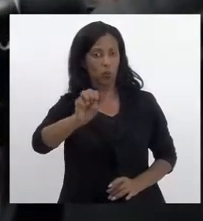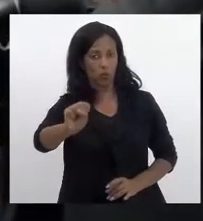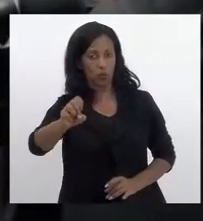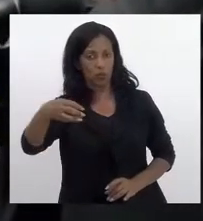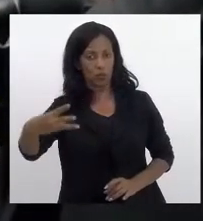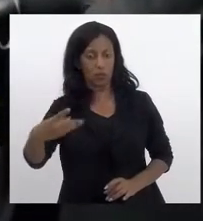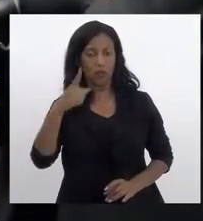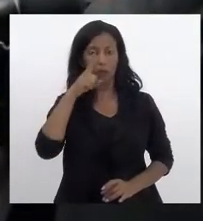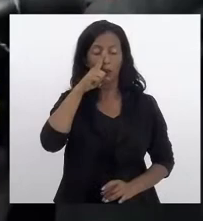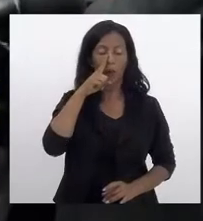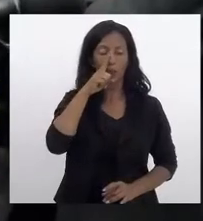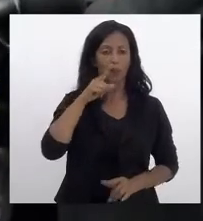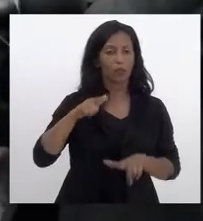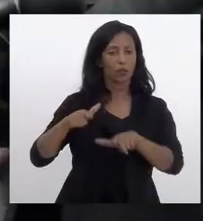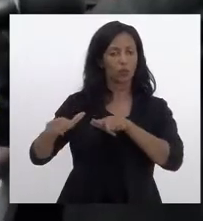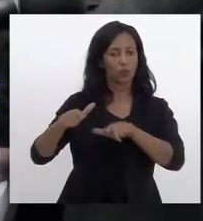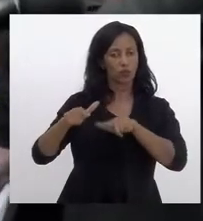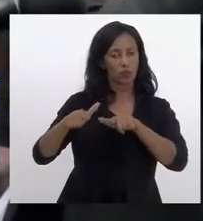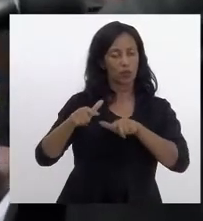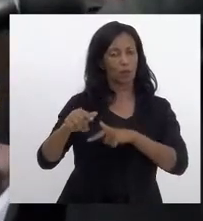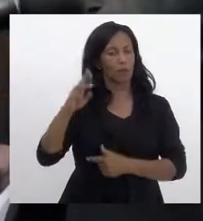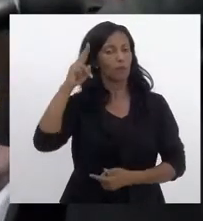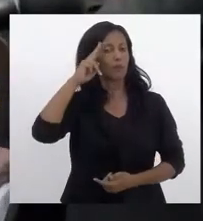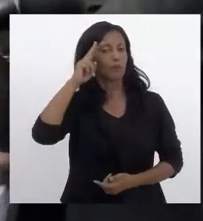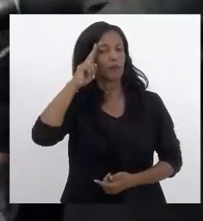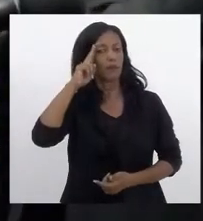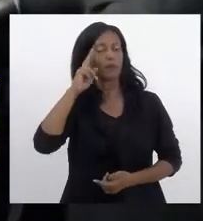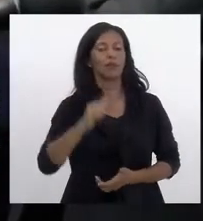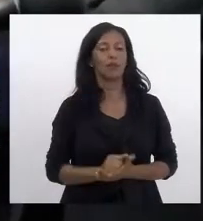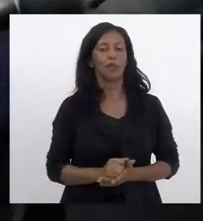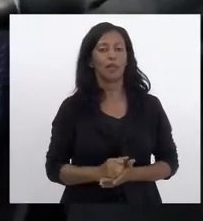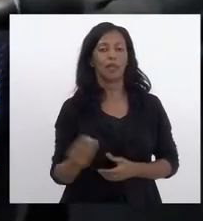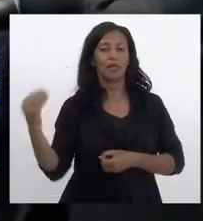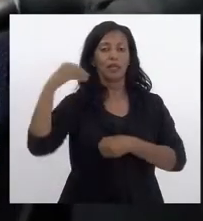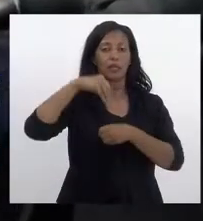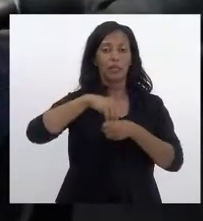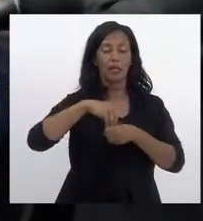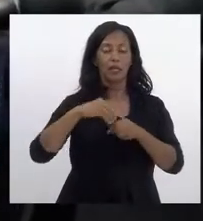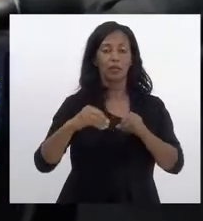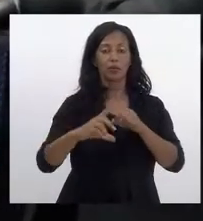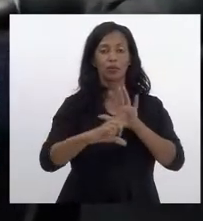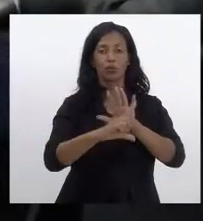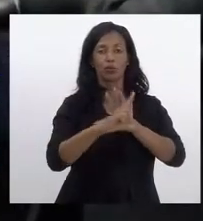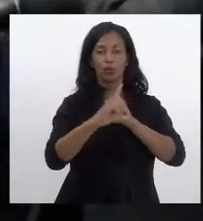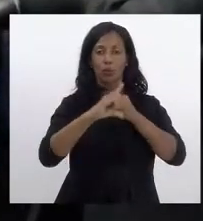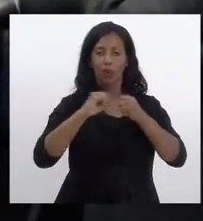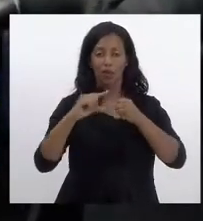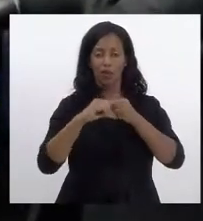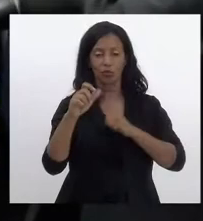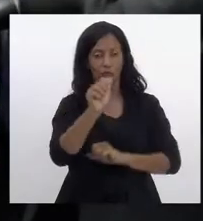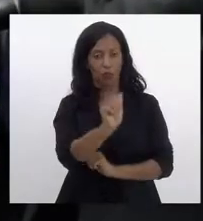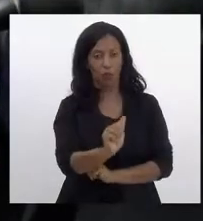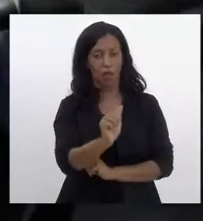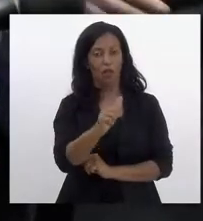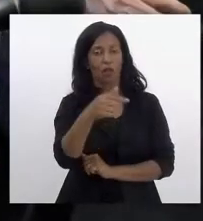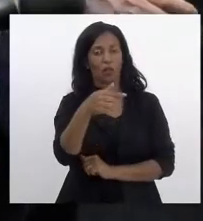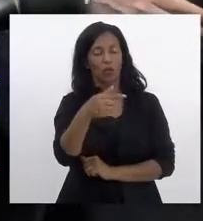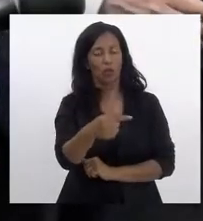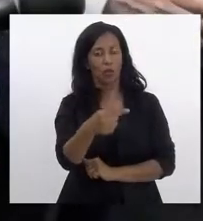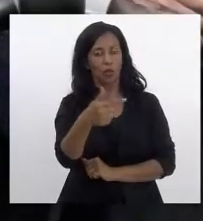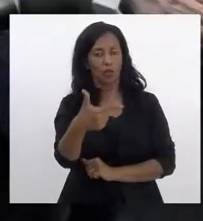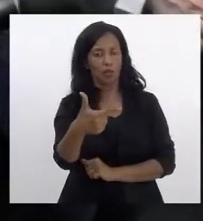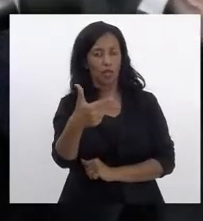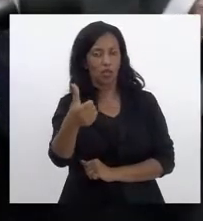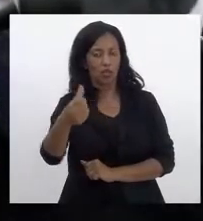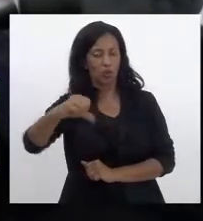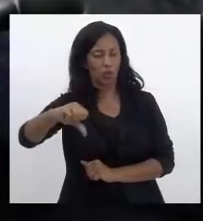de risco de atividade militar, prevista no artigo 19-A da Lei Estadual 279, de